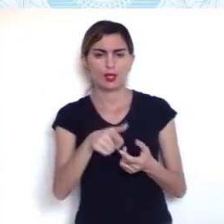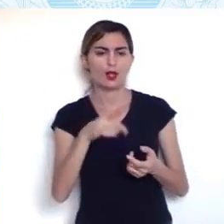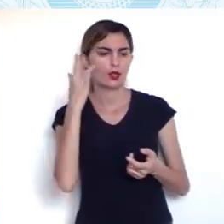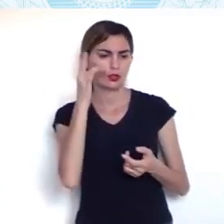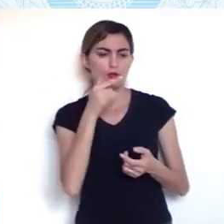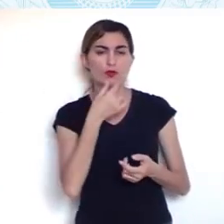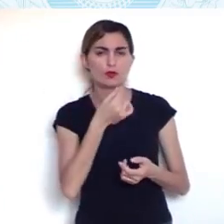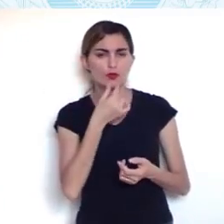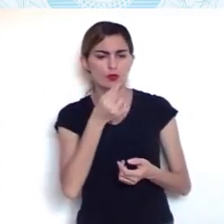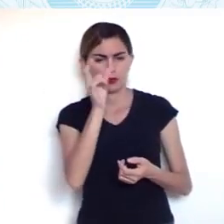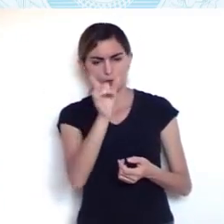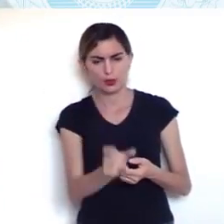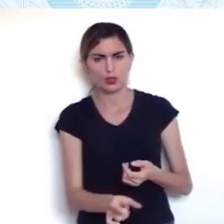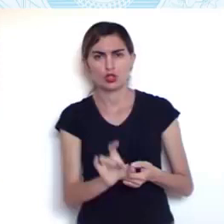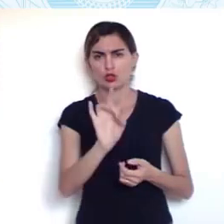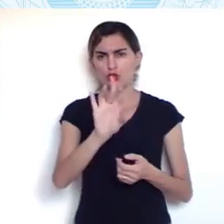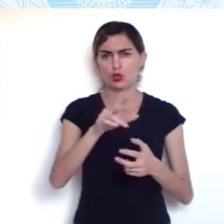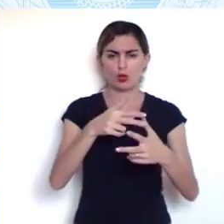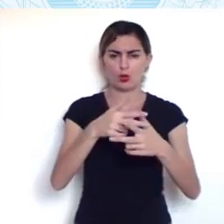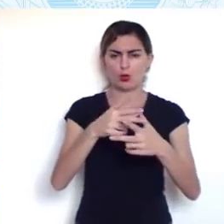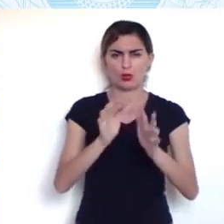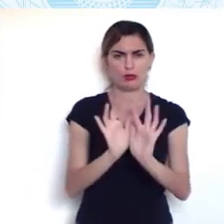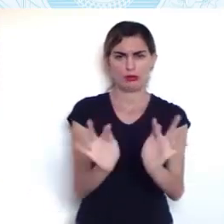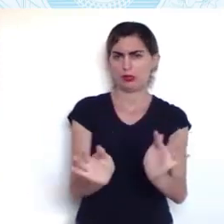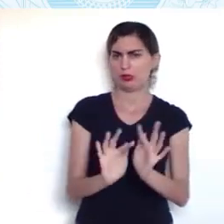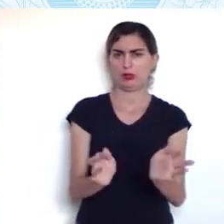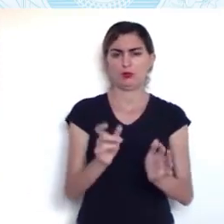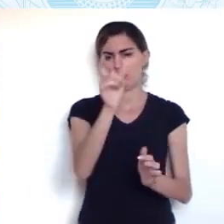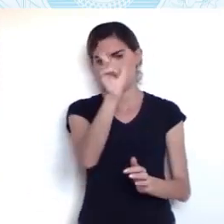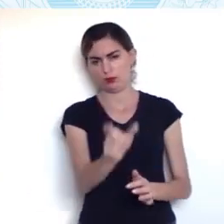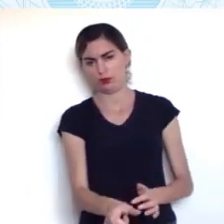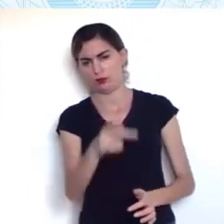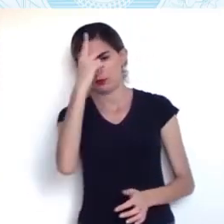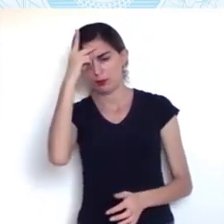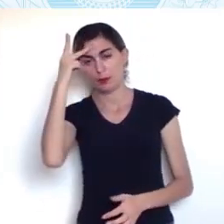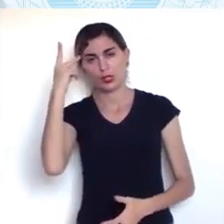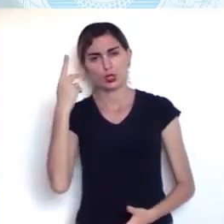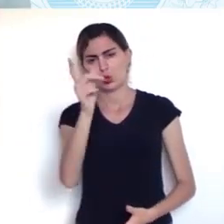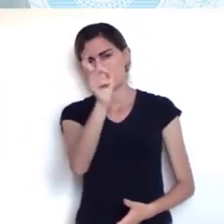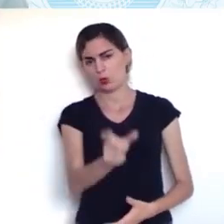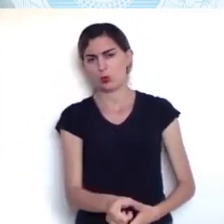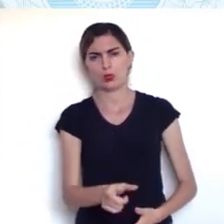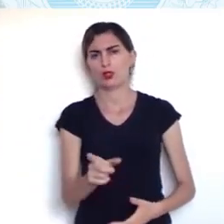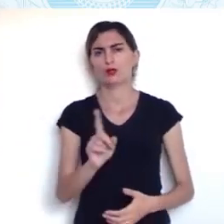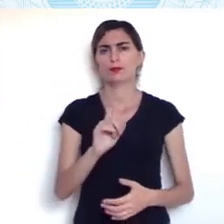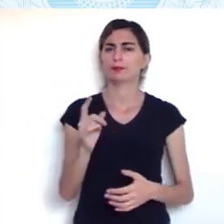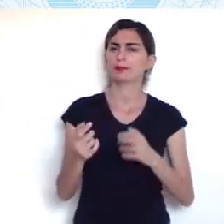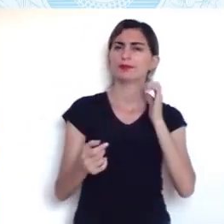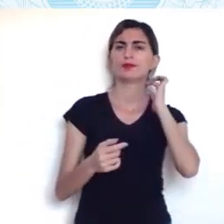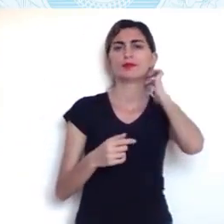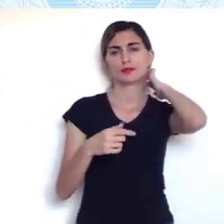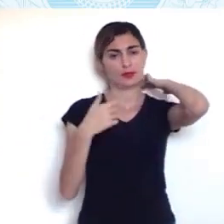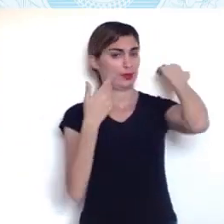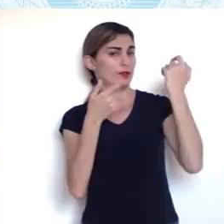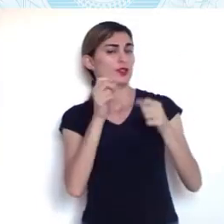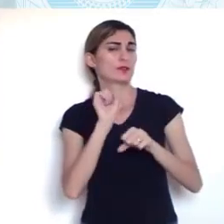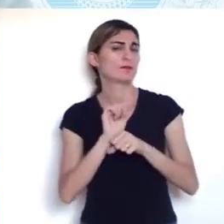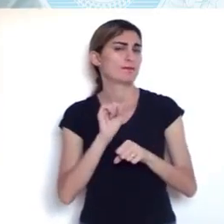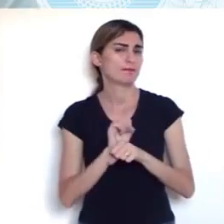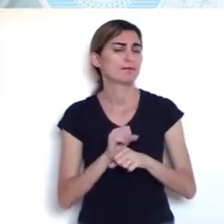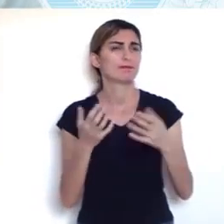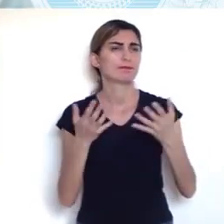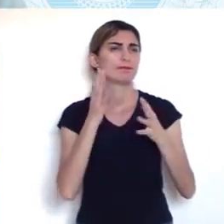o homem não só uma criatura. Entendam. É importante que vocês